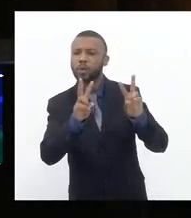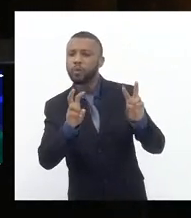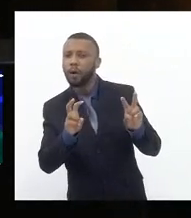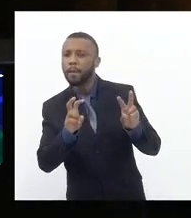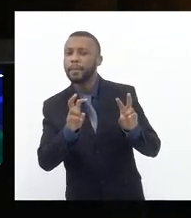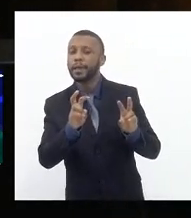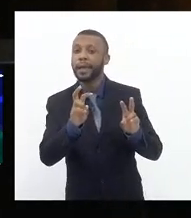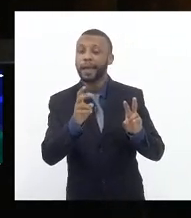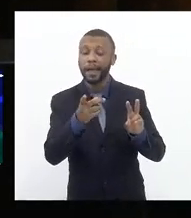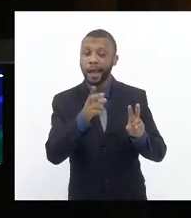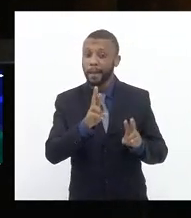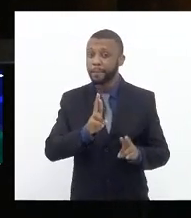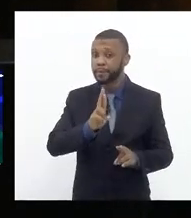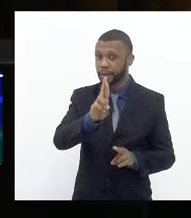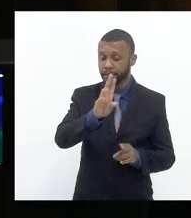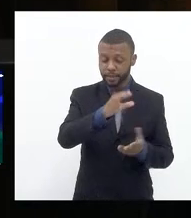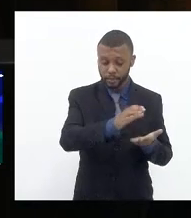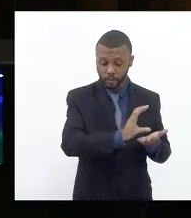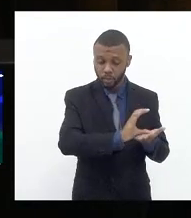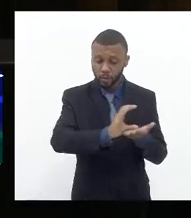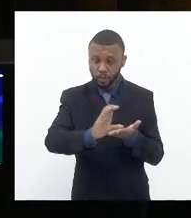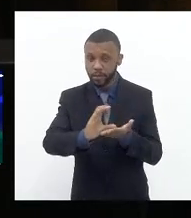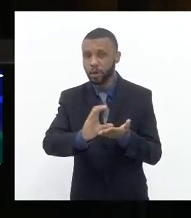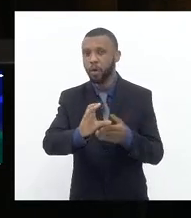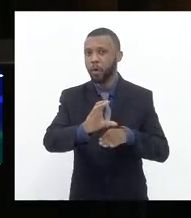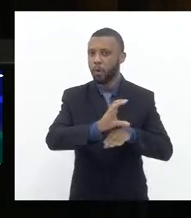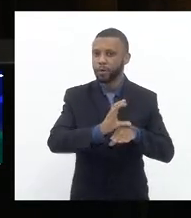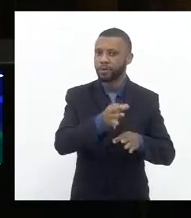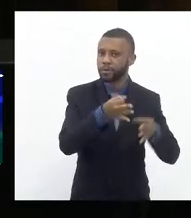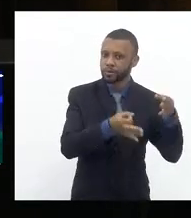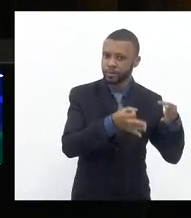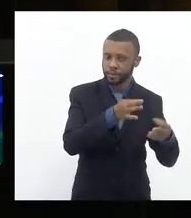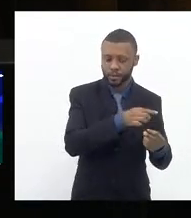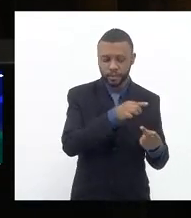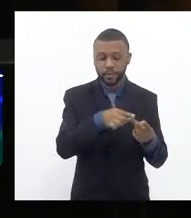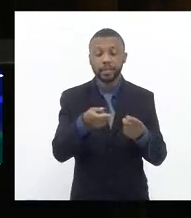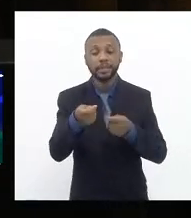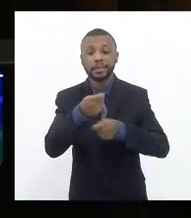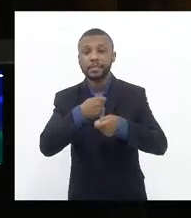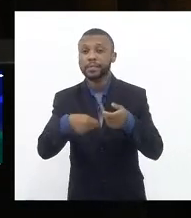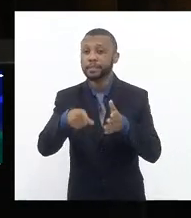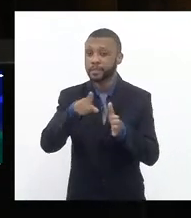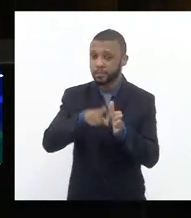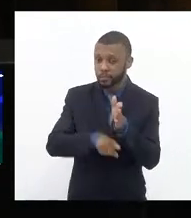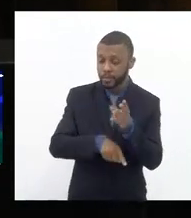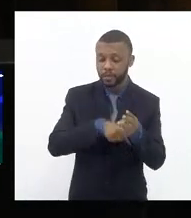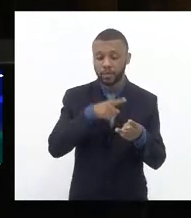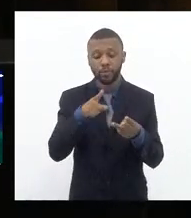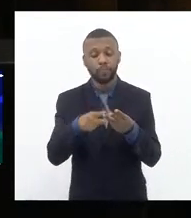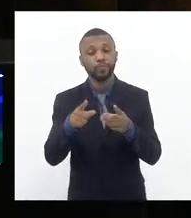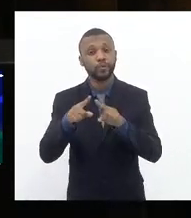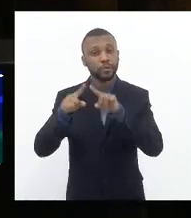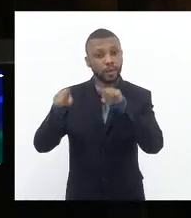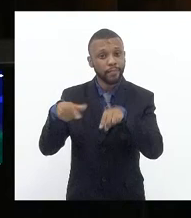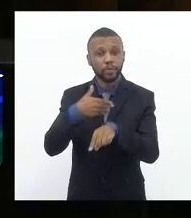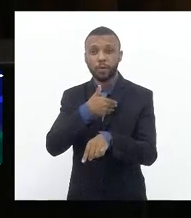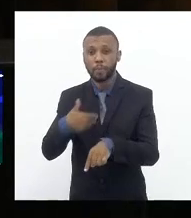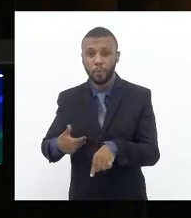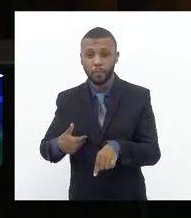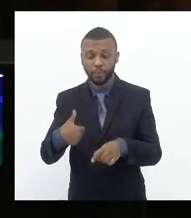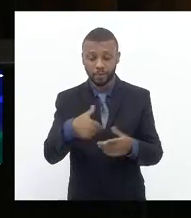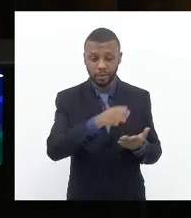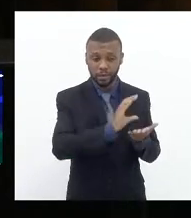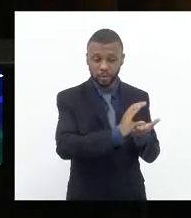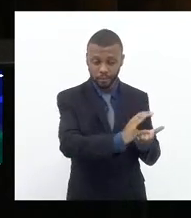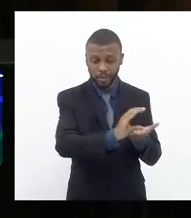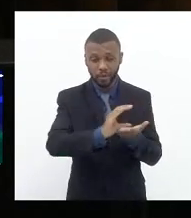de Constituição e Justiça, de Tributação e dos Servidores Públicos, com o objetivo